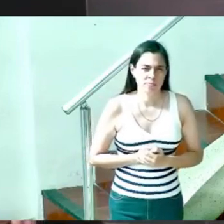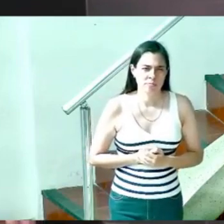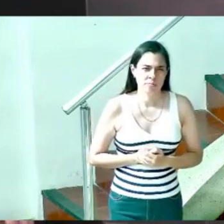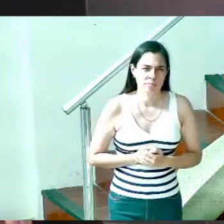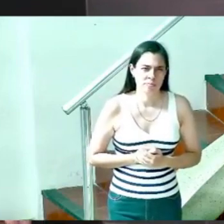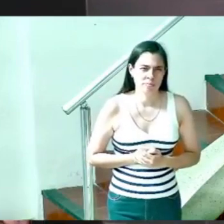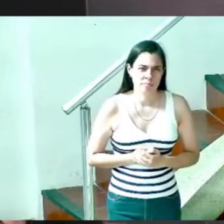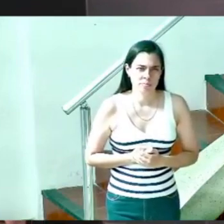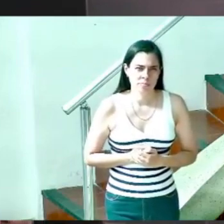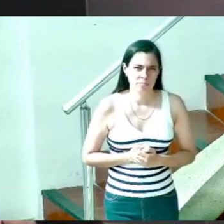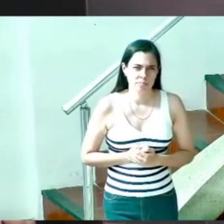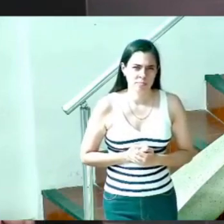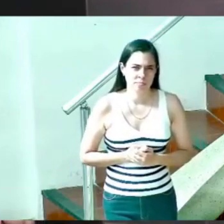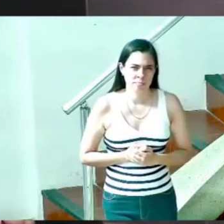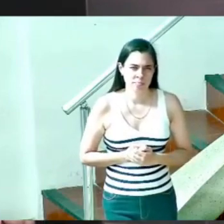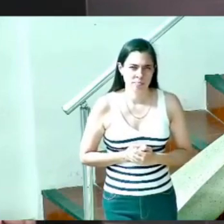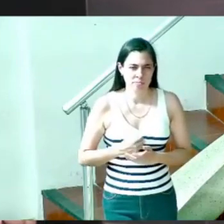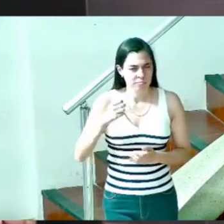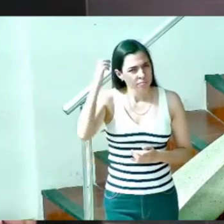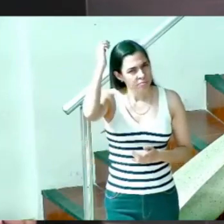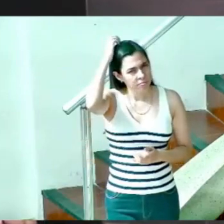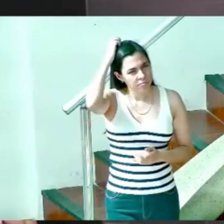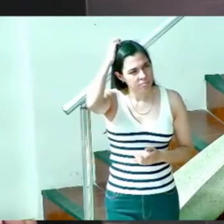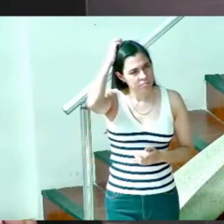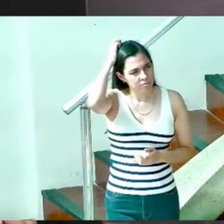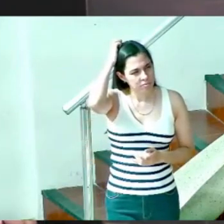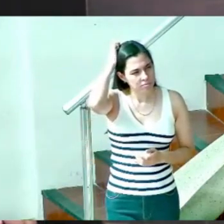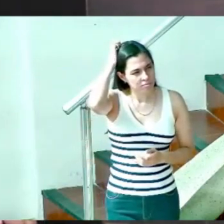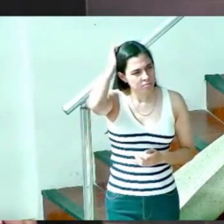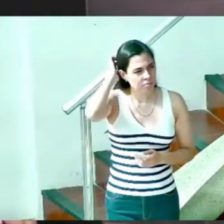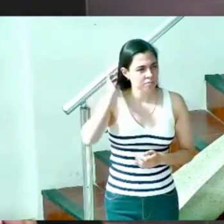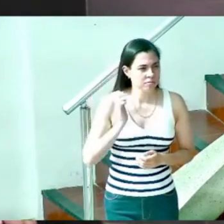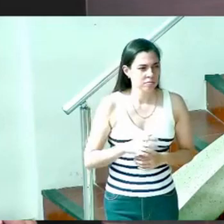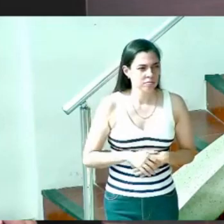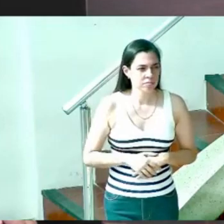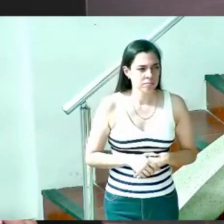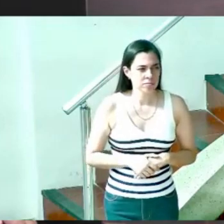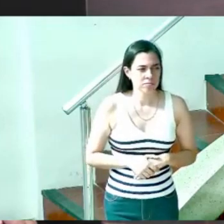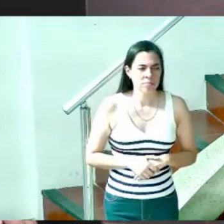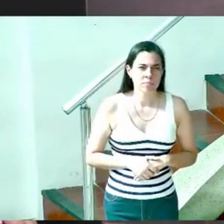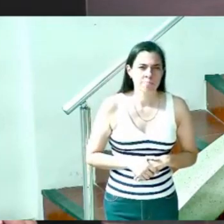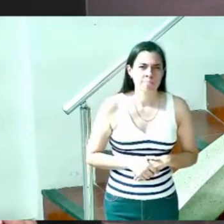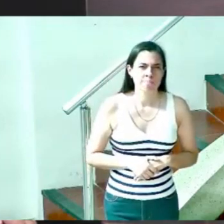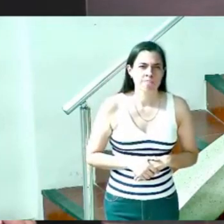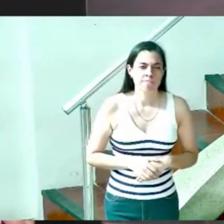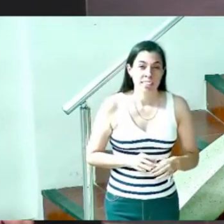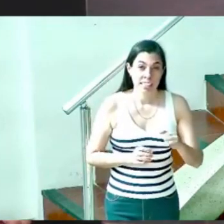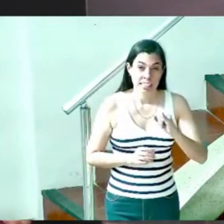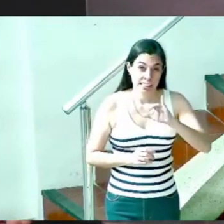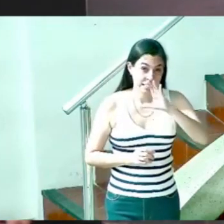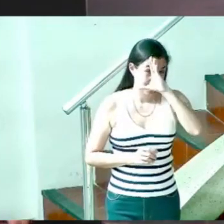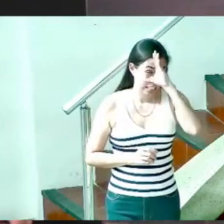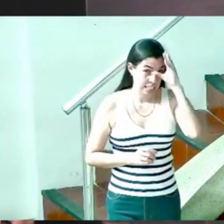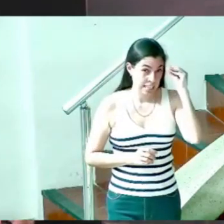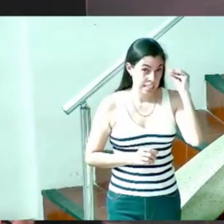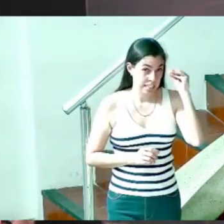igreja. Quando a igreja perde de vista a missão de propagar o evangelho,